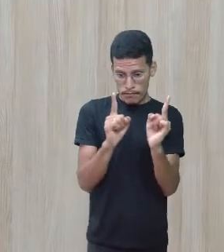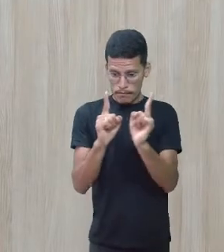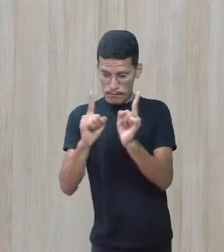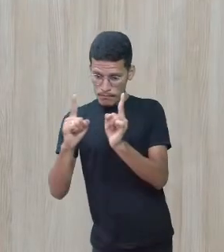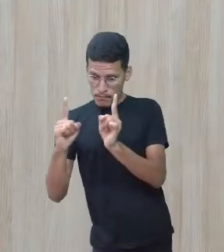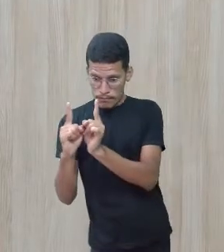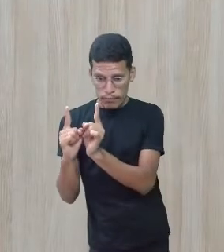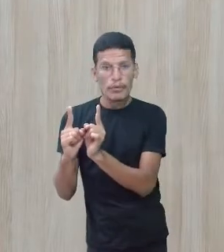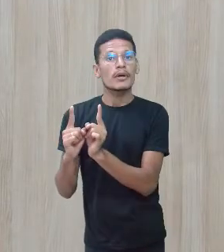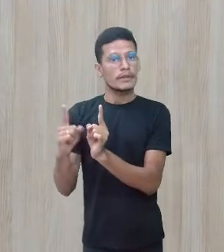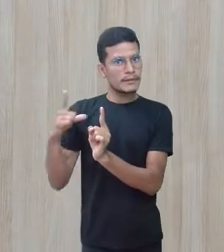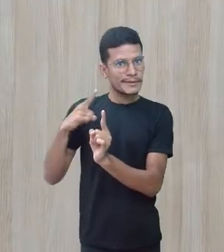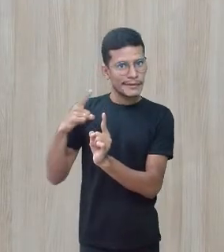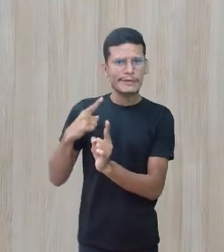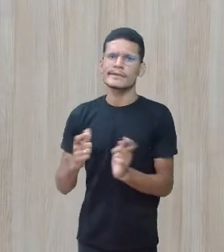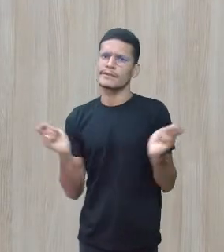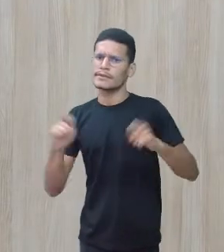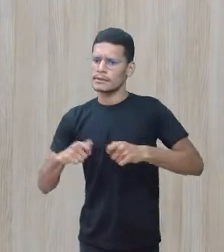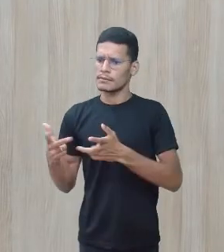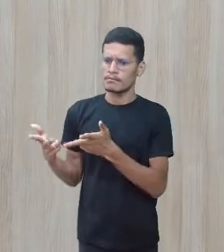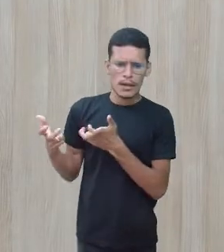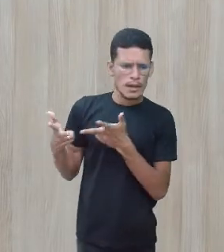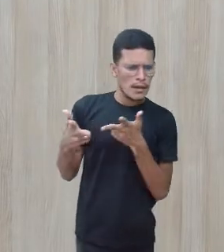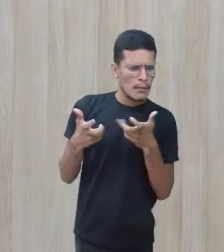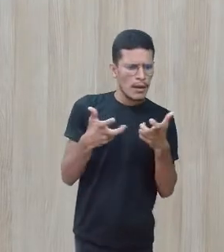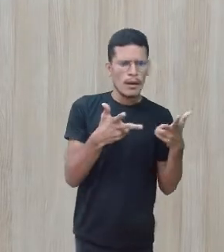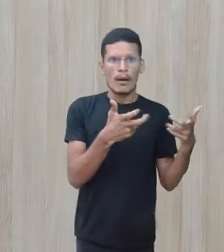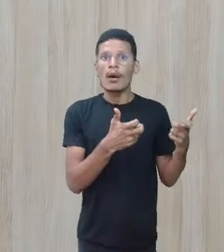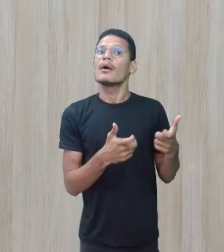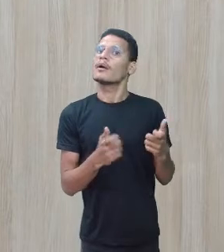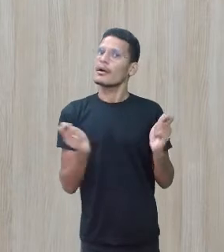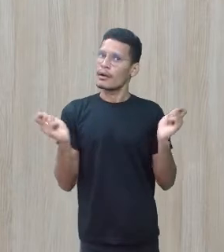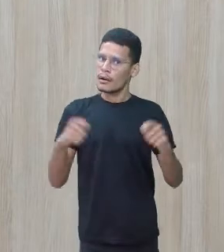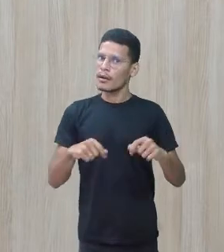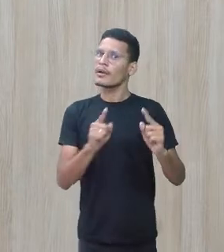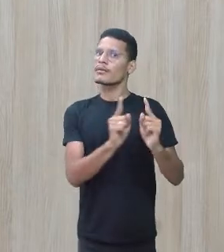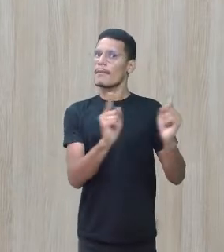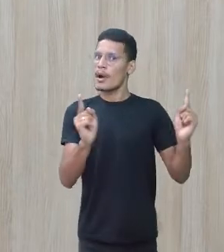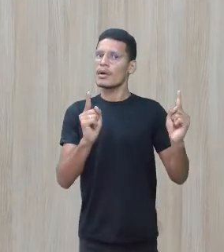figura de tamanho e daí a gente começa a perceber que sim, o tamanho está sendo